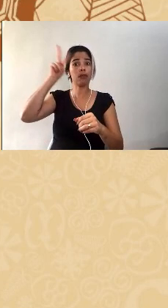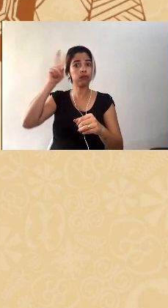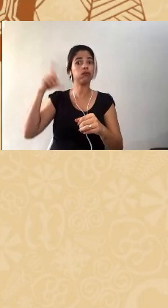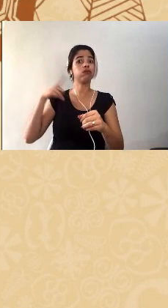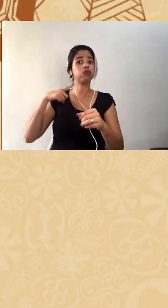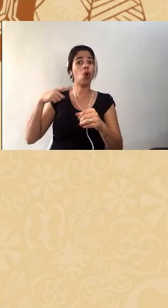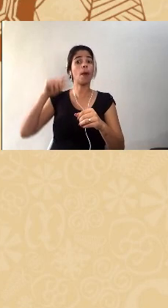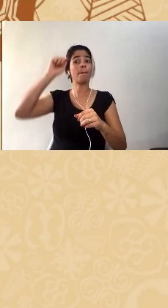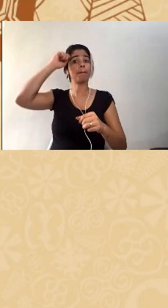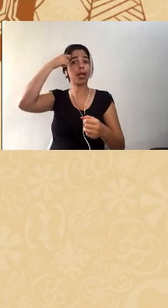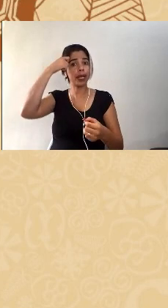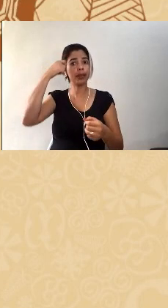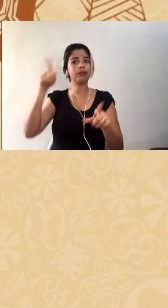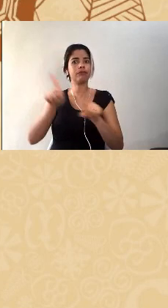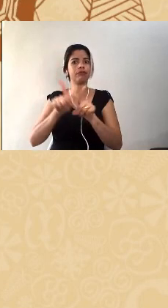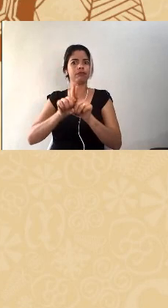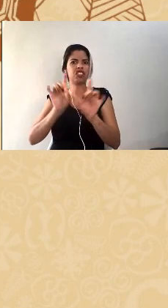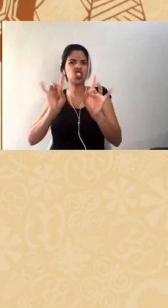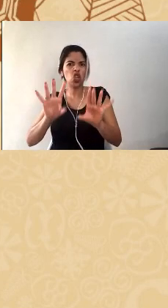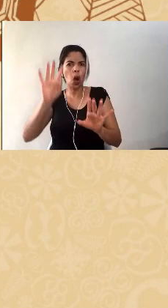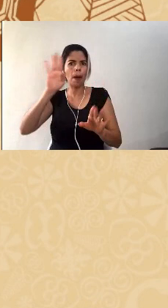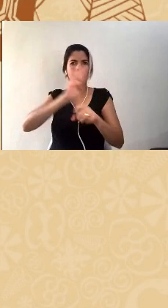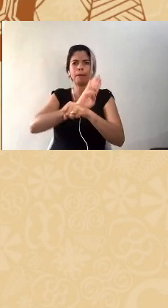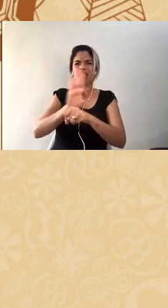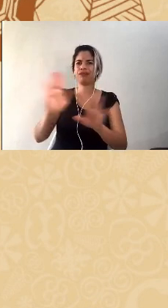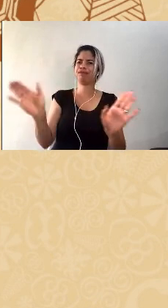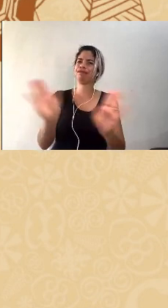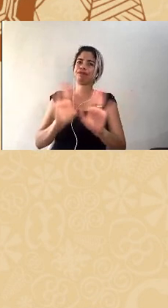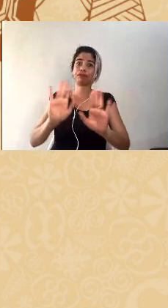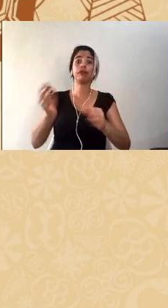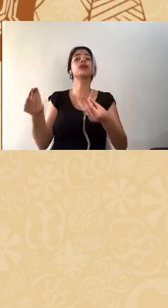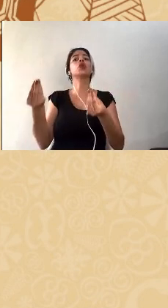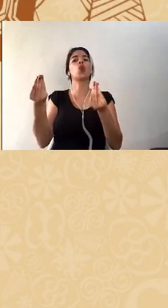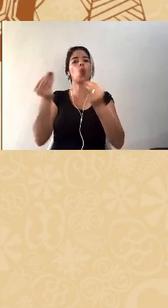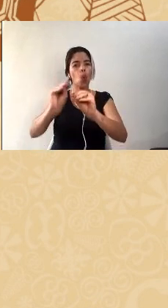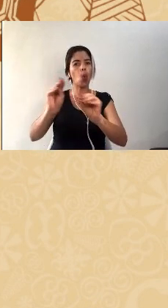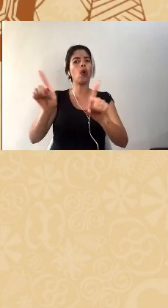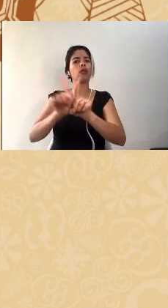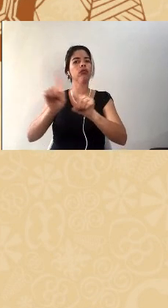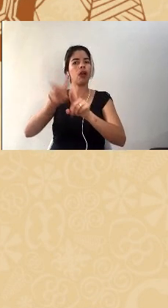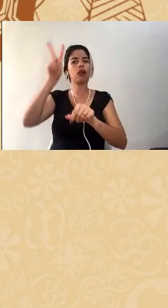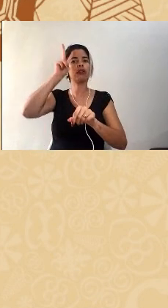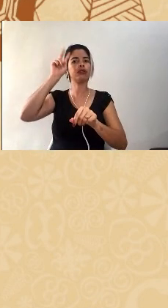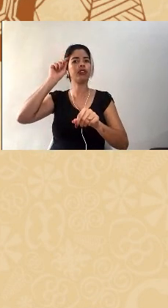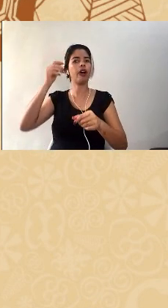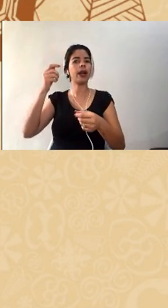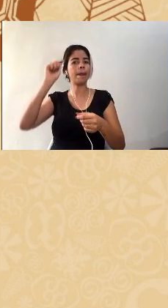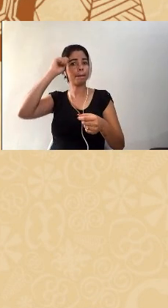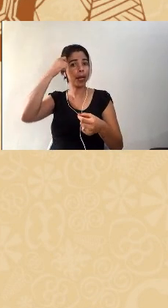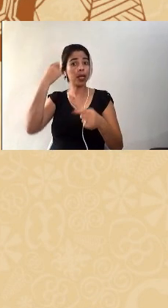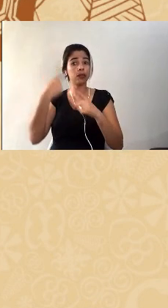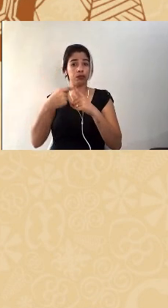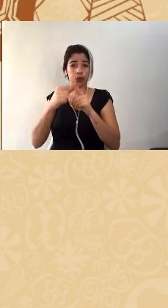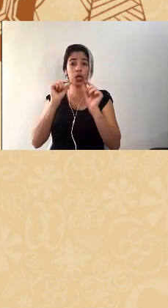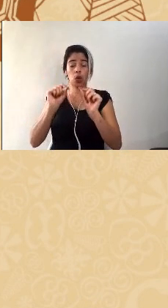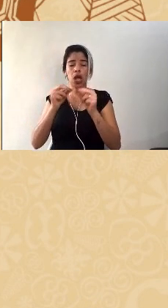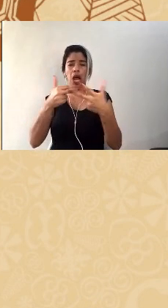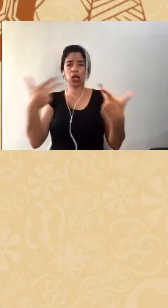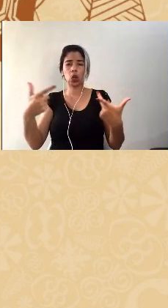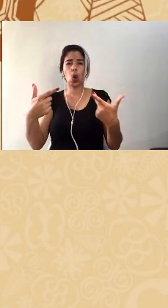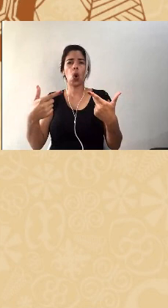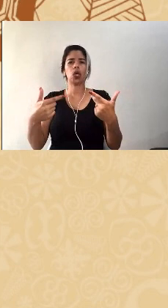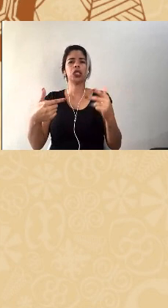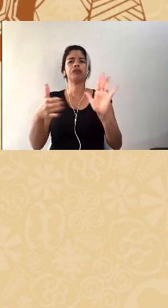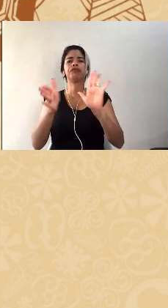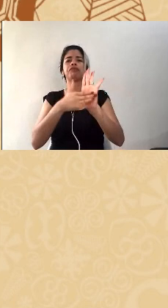uma literatura eurocêntrica. A gente vai ver que muitas das pautas que a gente vê hoje, que parecem que estão nascendo agora, quer dizer, elas estavam